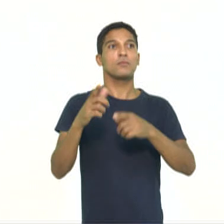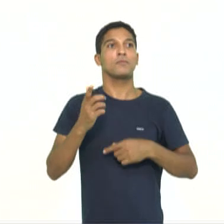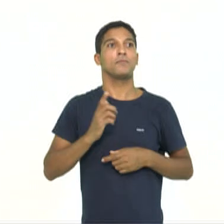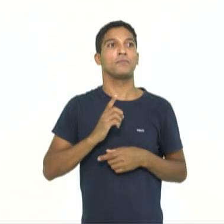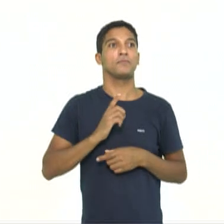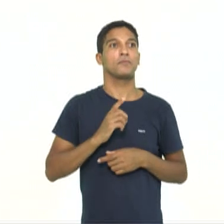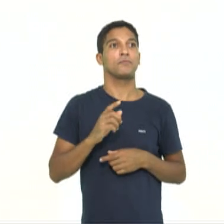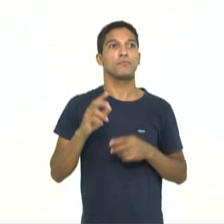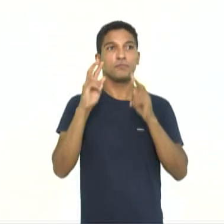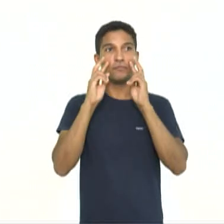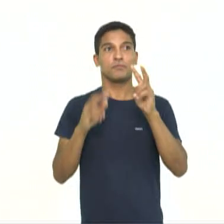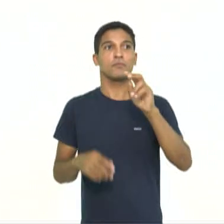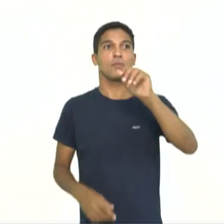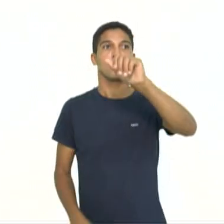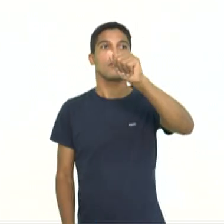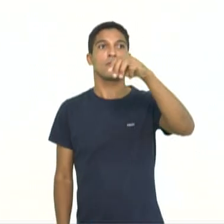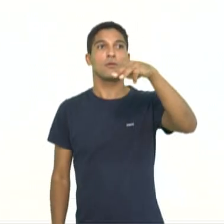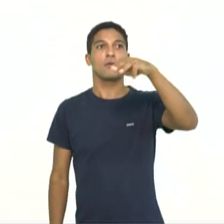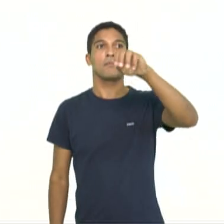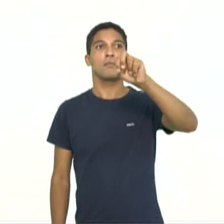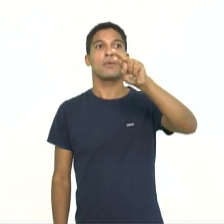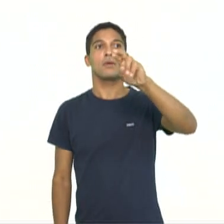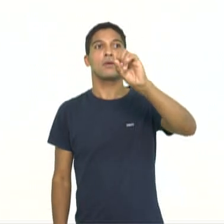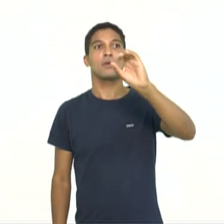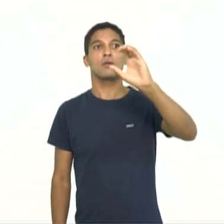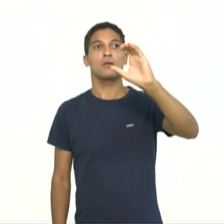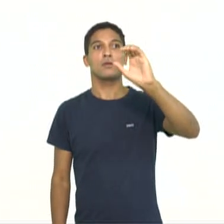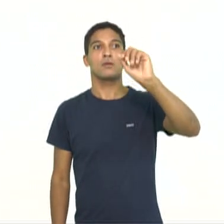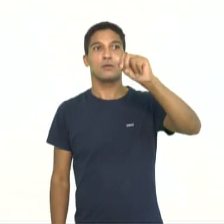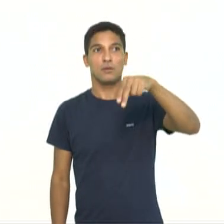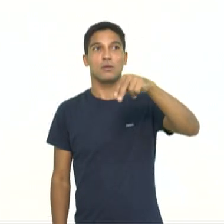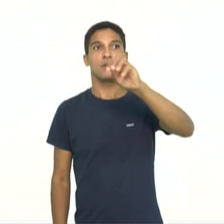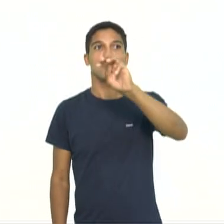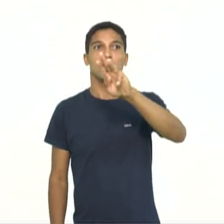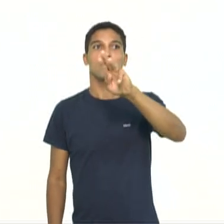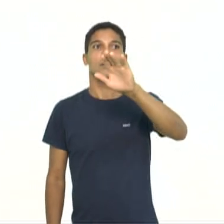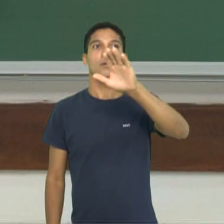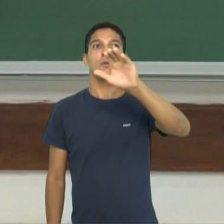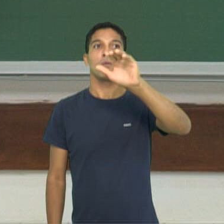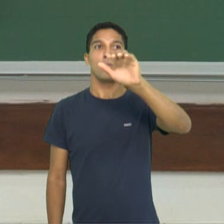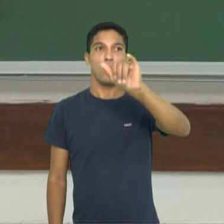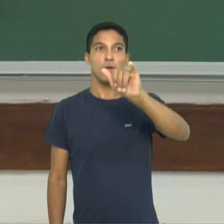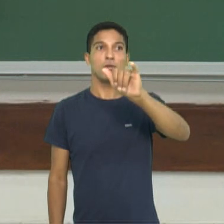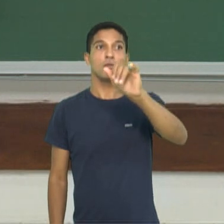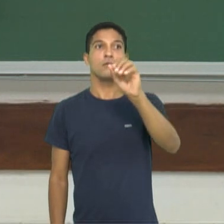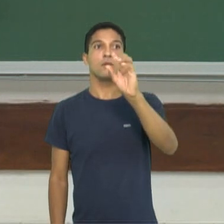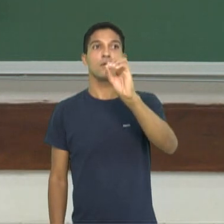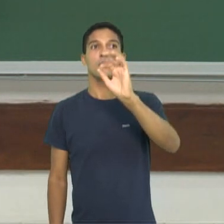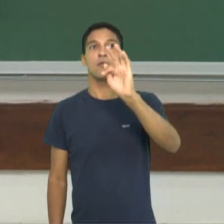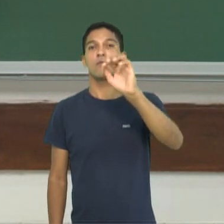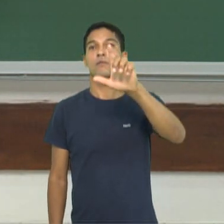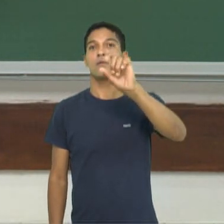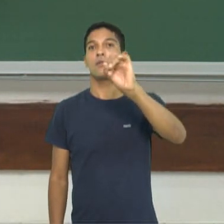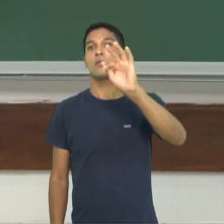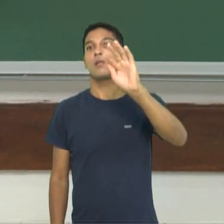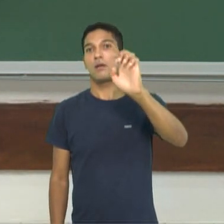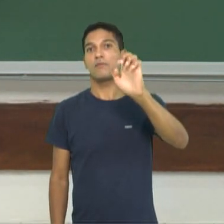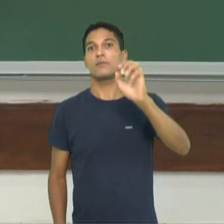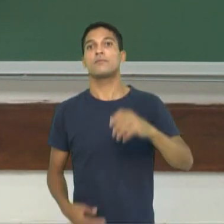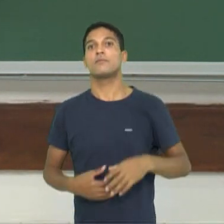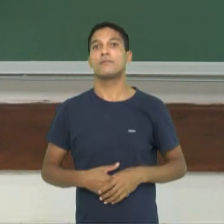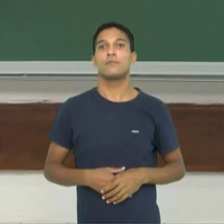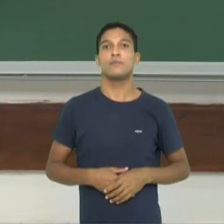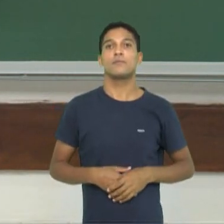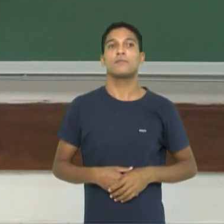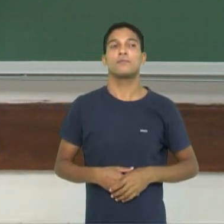é perder a subjetividade, a autonomia e a liberdade. Justamente aquelas